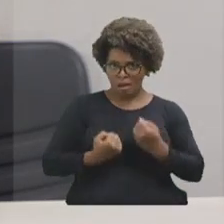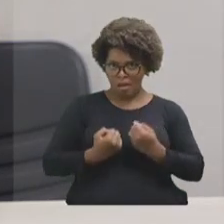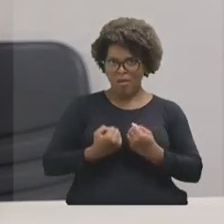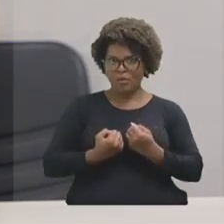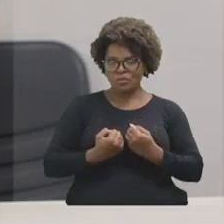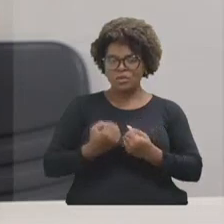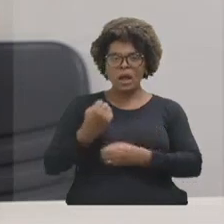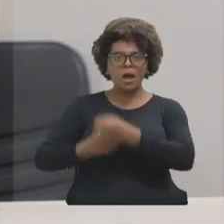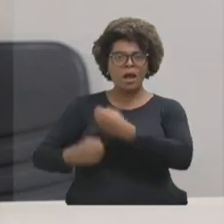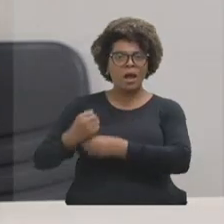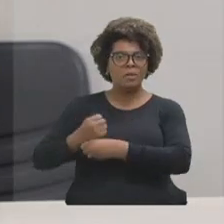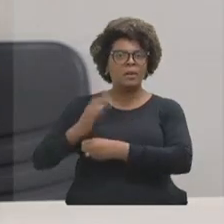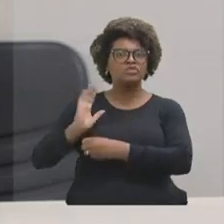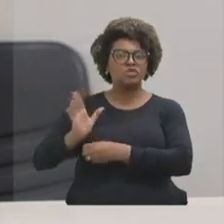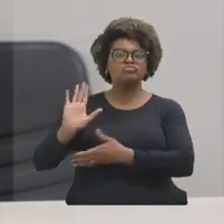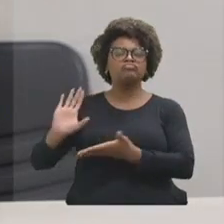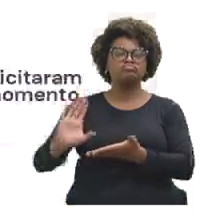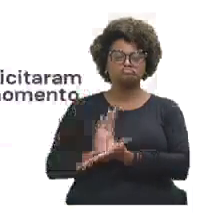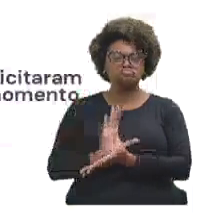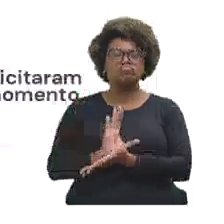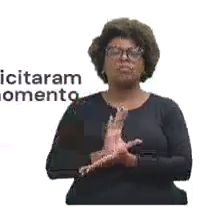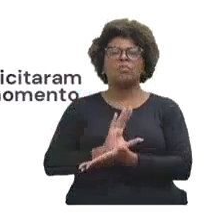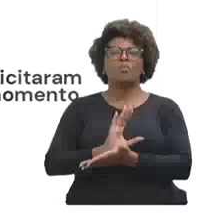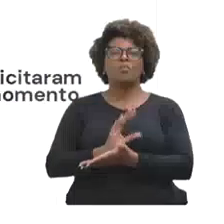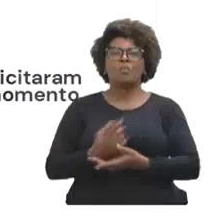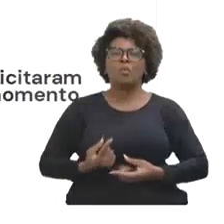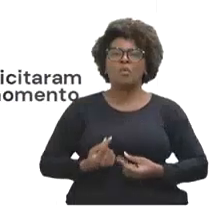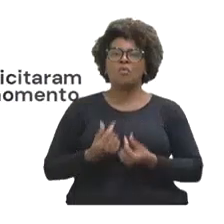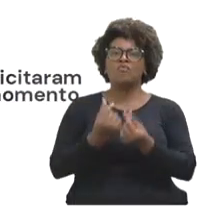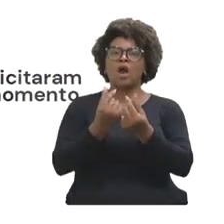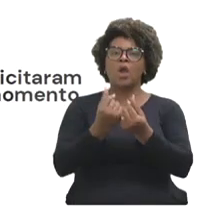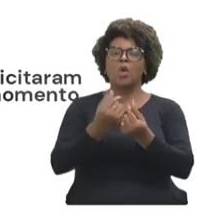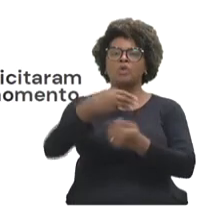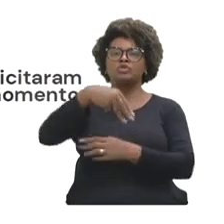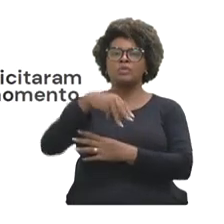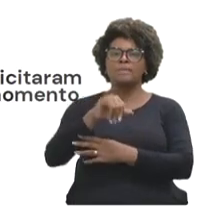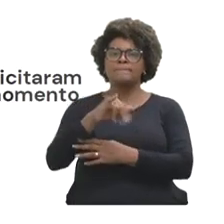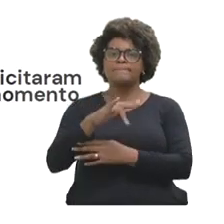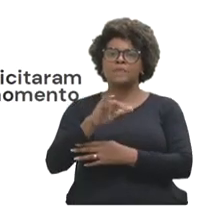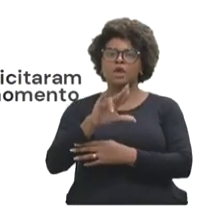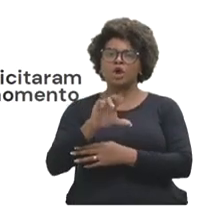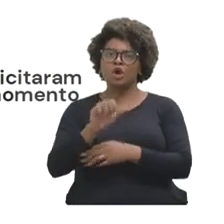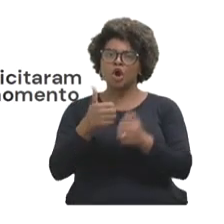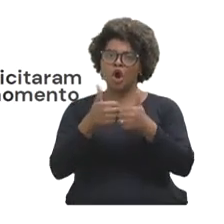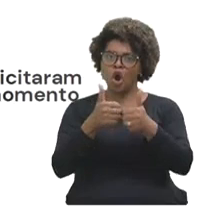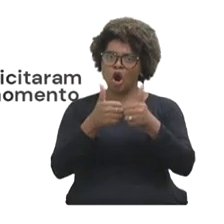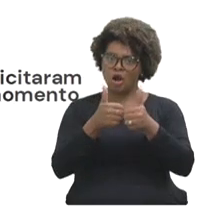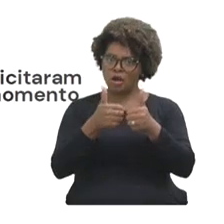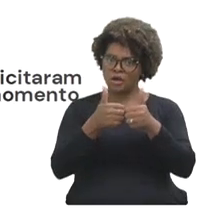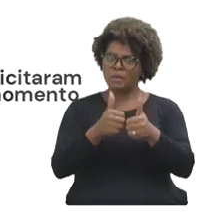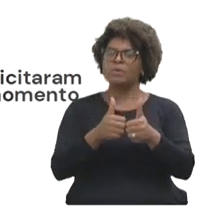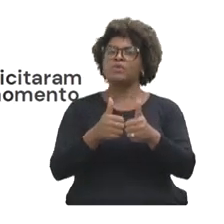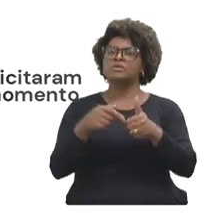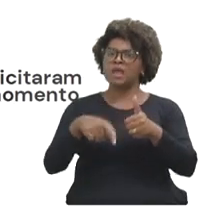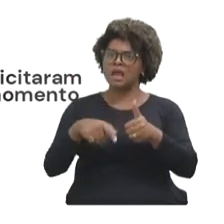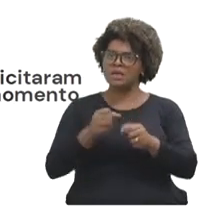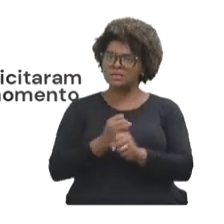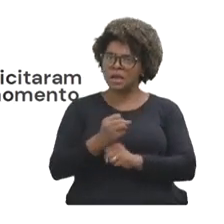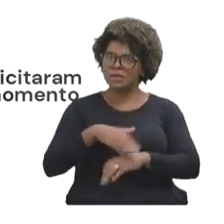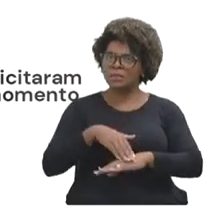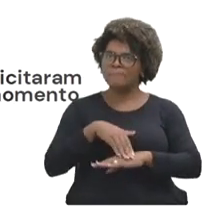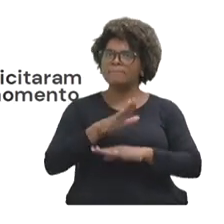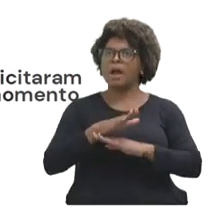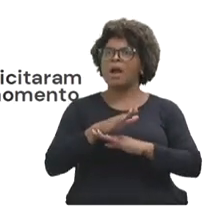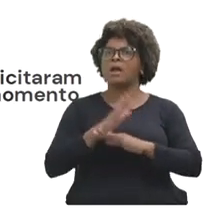na ampliação de micro-ônibus a expectativa aí que a gente Invista ainda mais este ano chegando